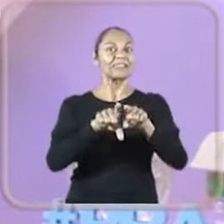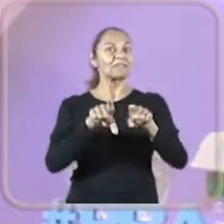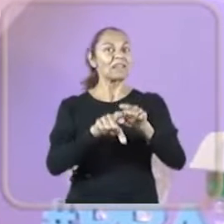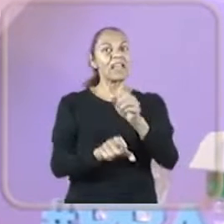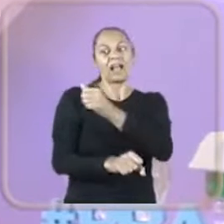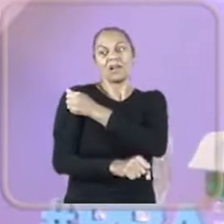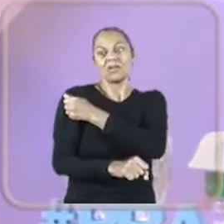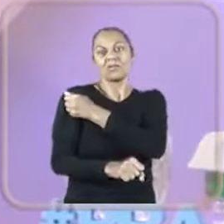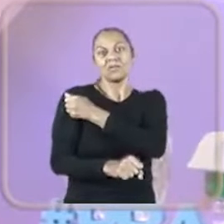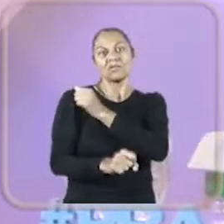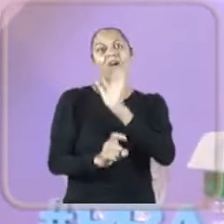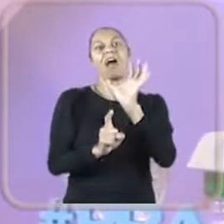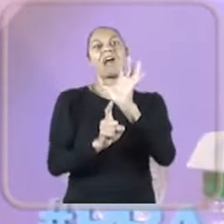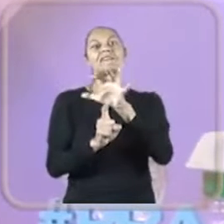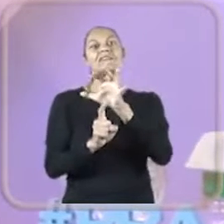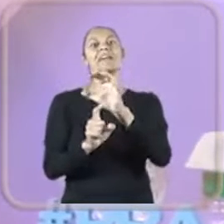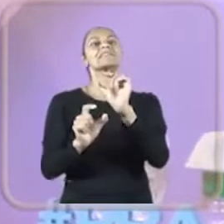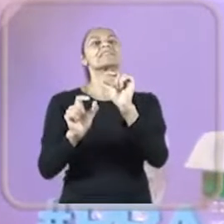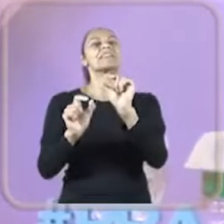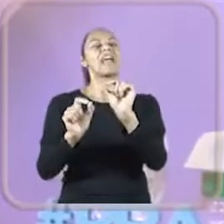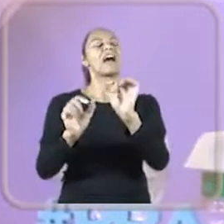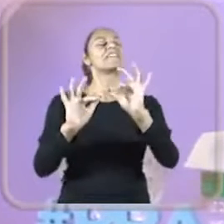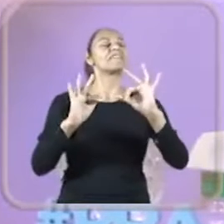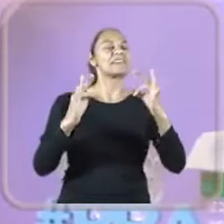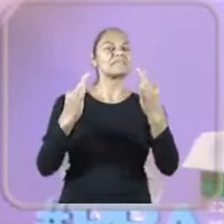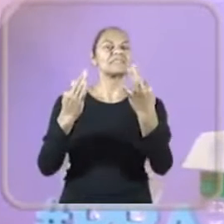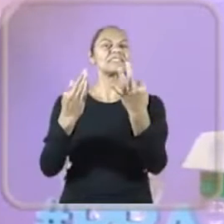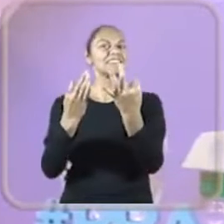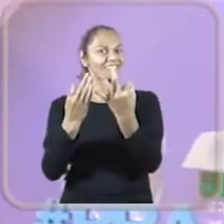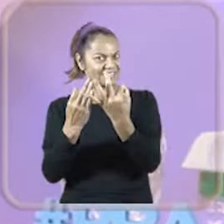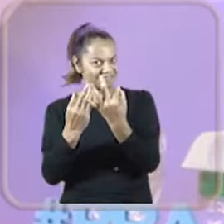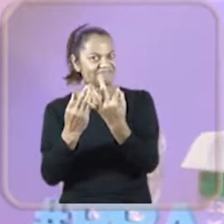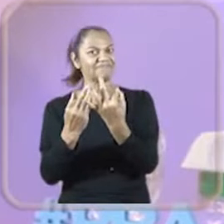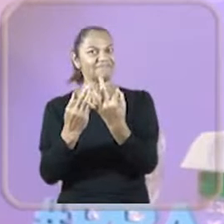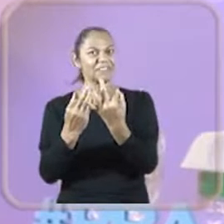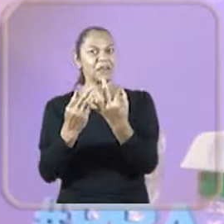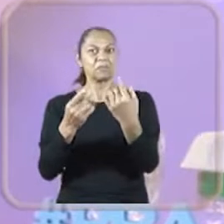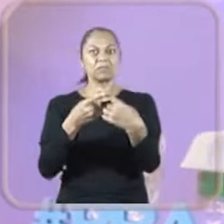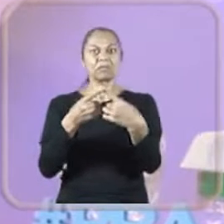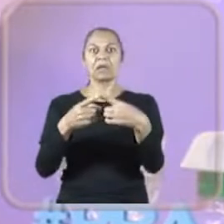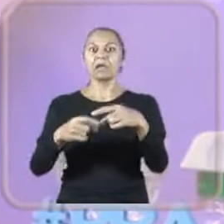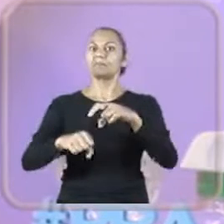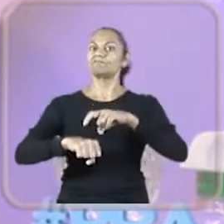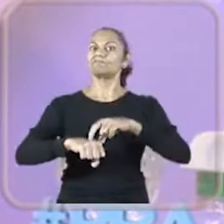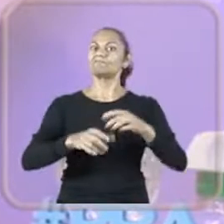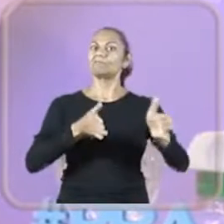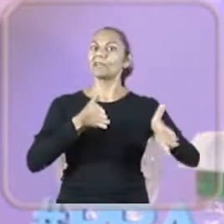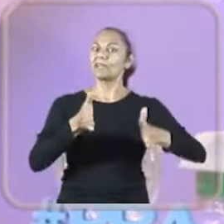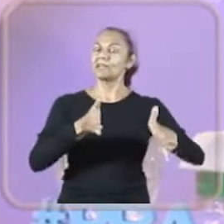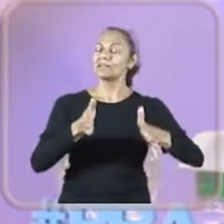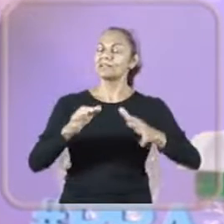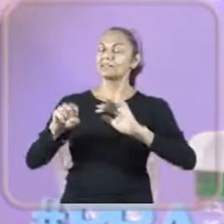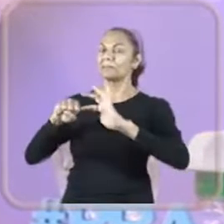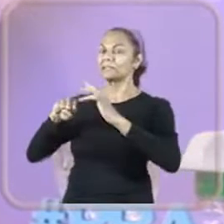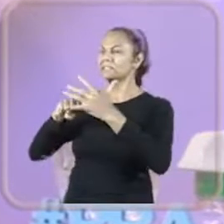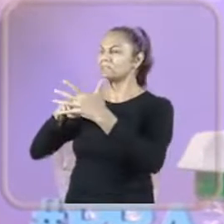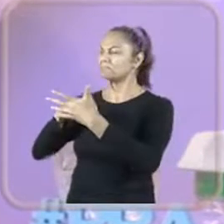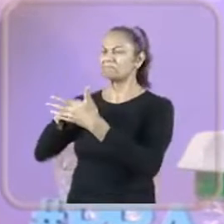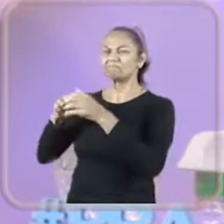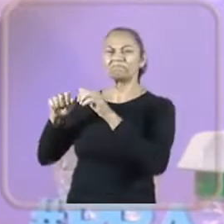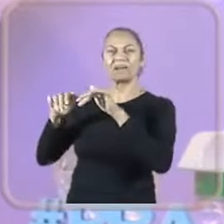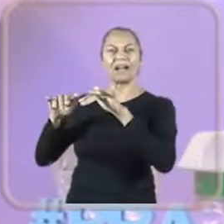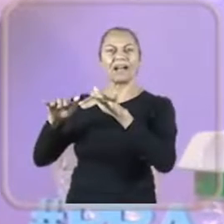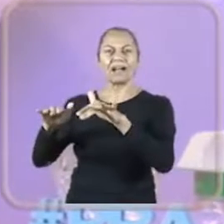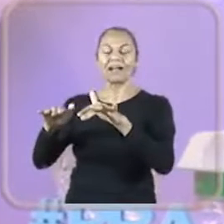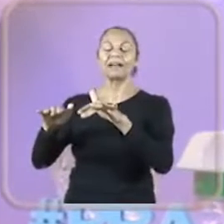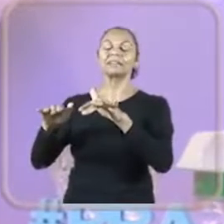Então isso é muito importante. Eu acredito que num tempo tão complexo como o de pandemia, a gente vai avançar muito em Cariacica por